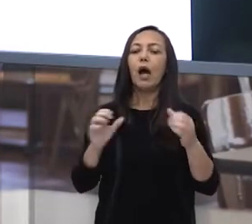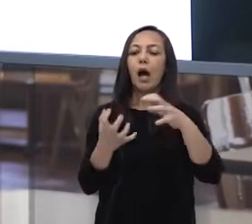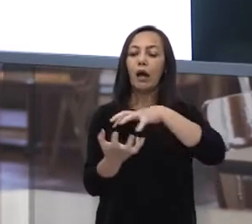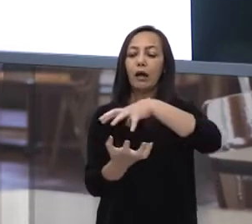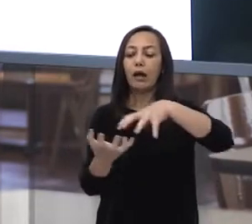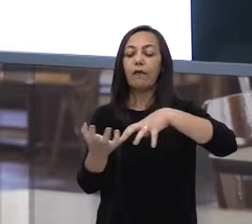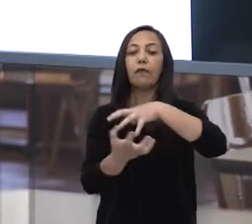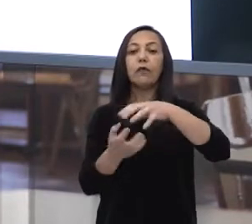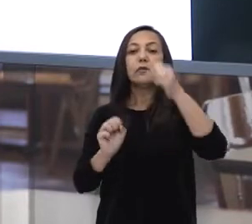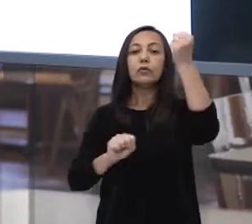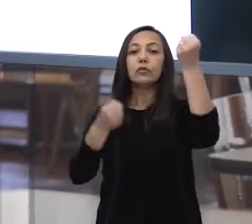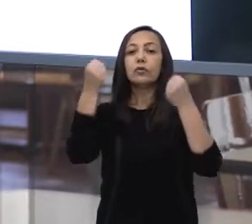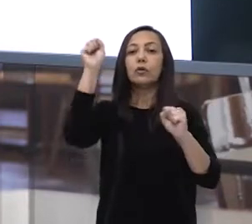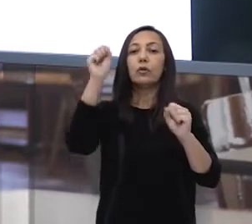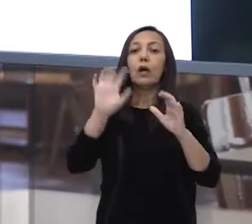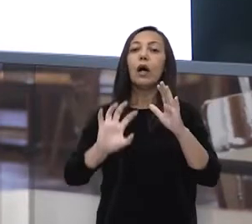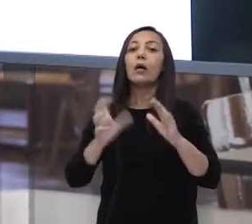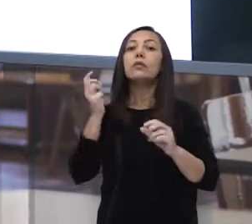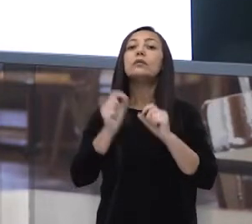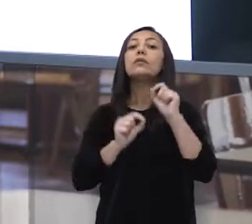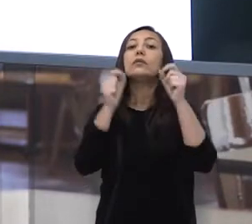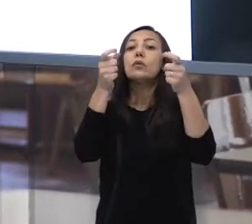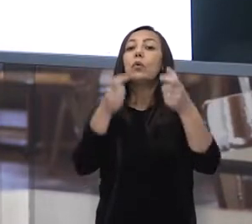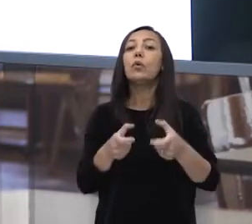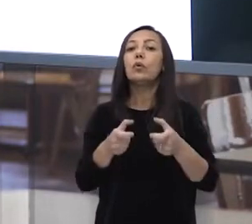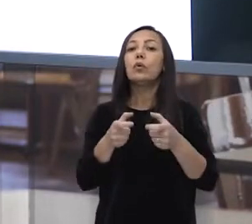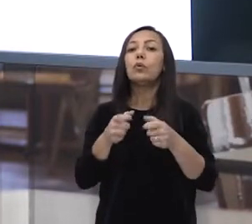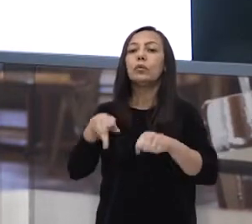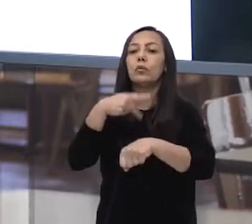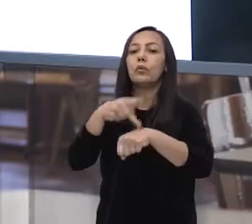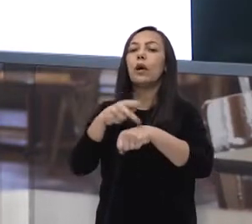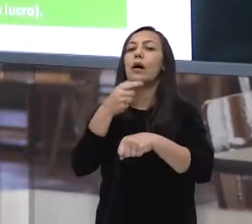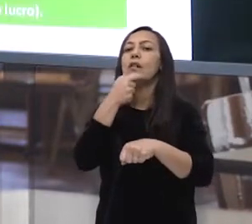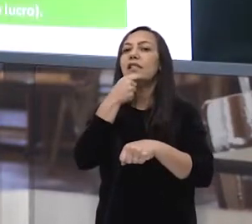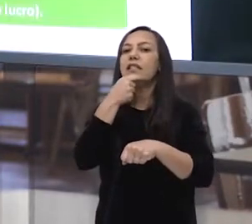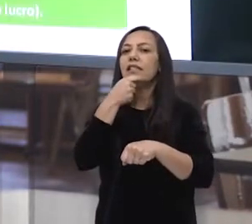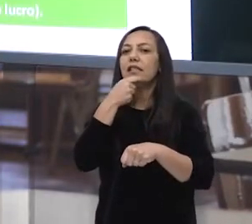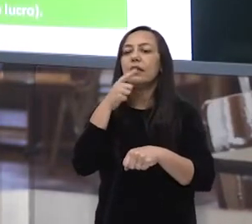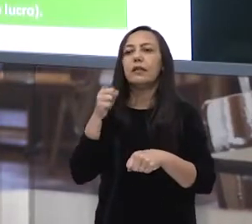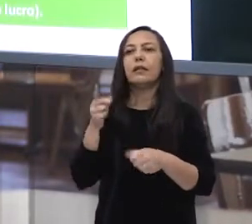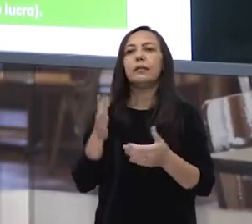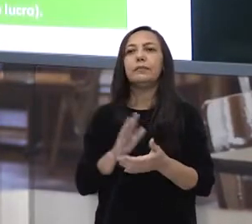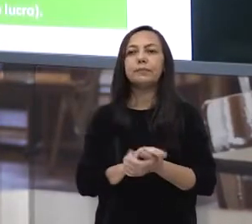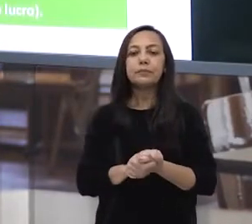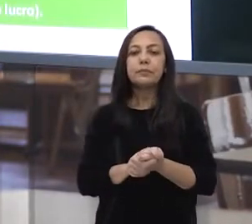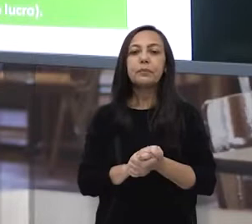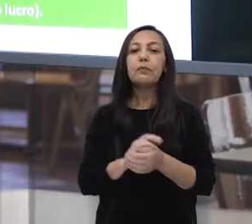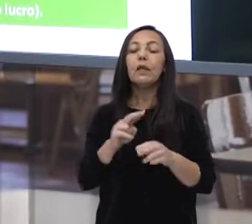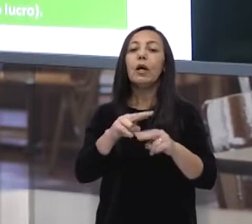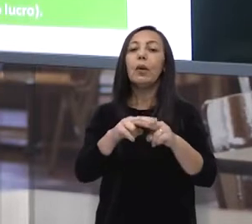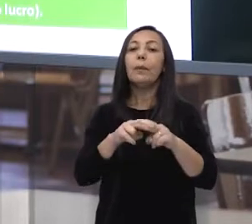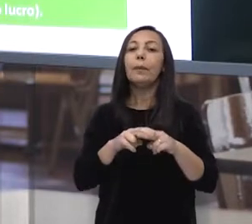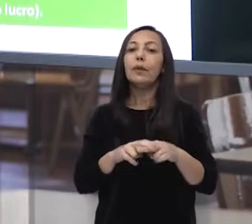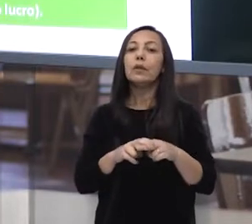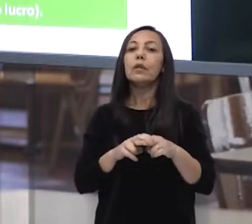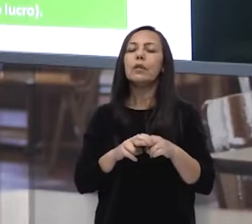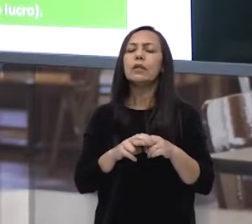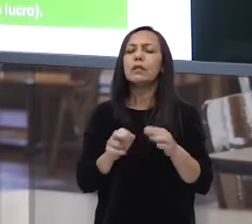revolução industrial aconteceram na Inglaterra, lá na metade do século XVIII. Por isso a gente chama